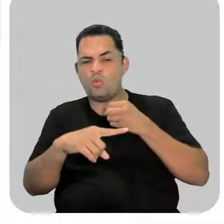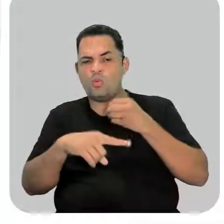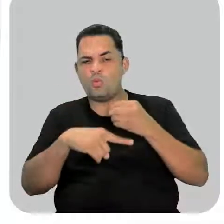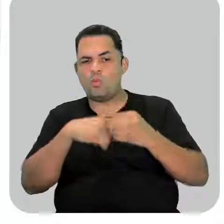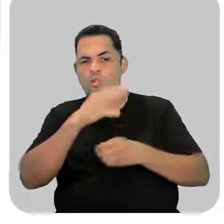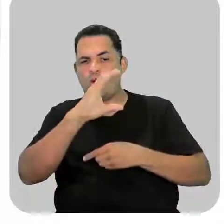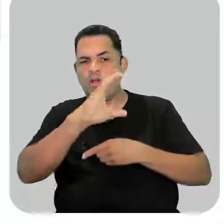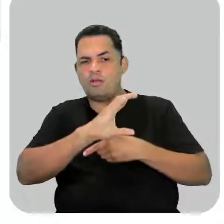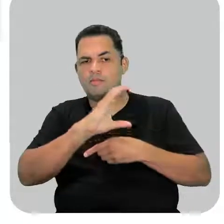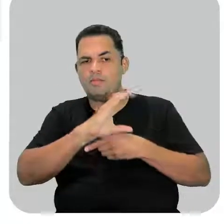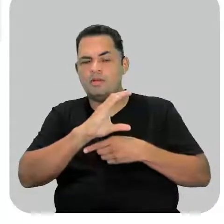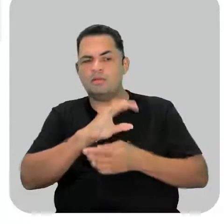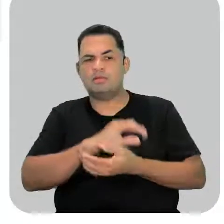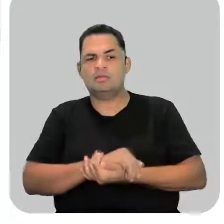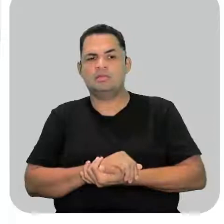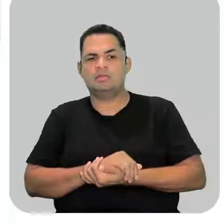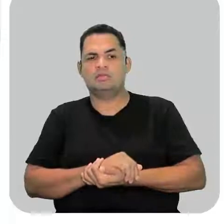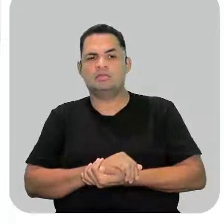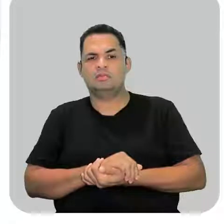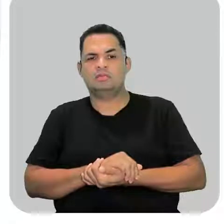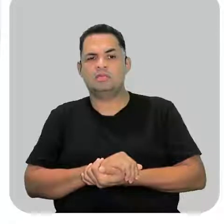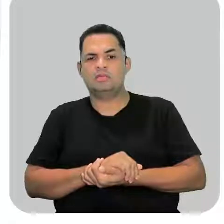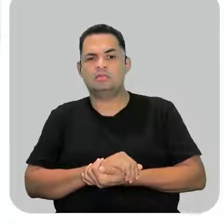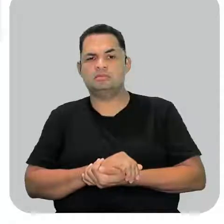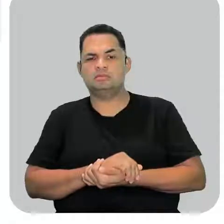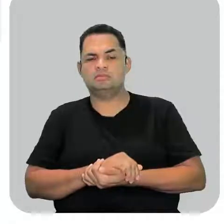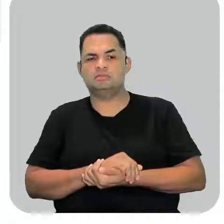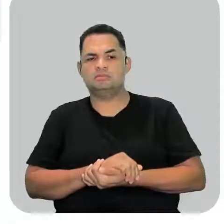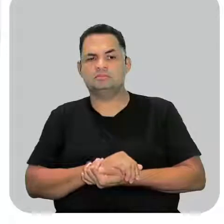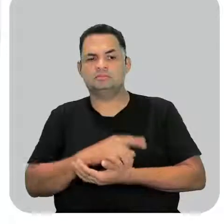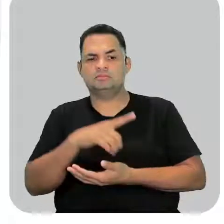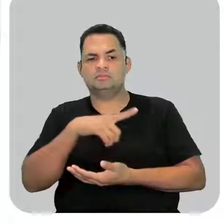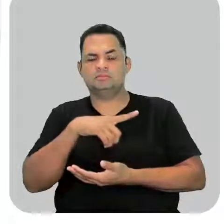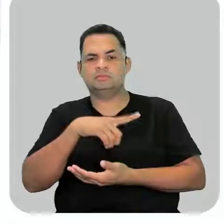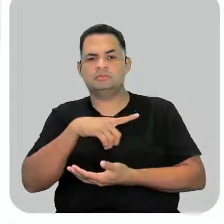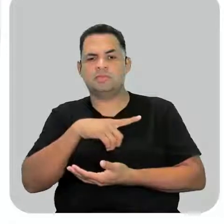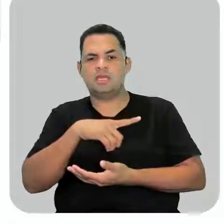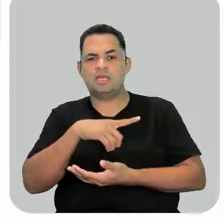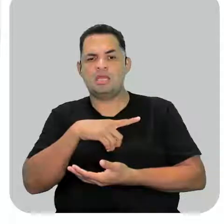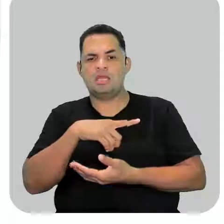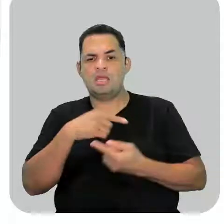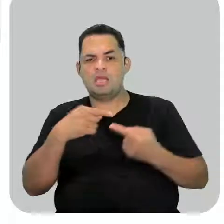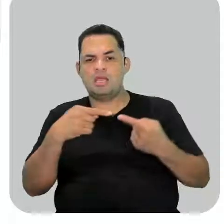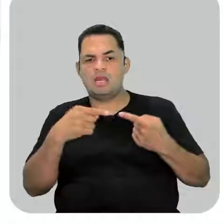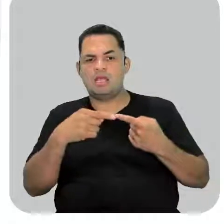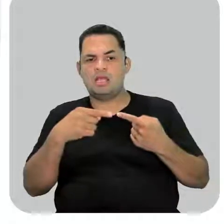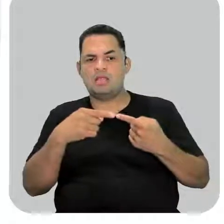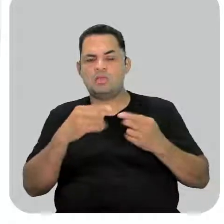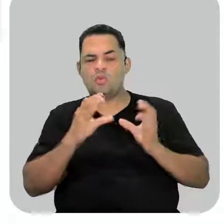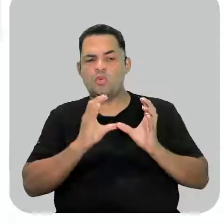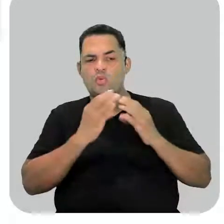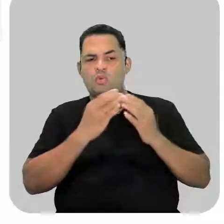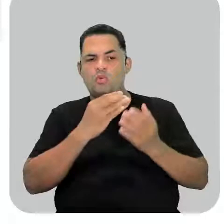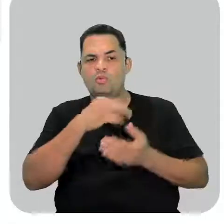recebe o nome de metano. E a esse carbono nós temos a ligação do grupo nitro. Por isso o